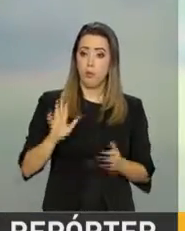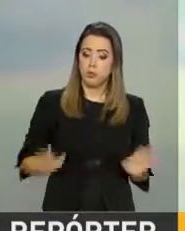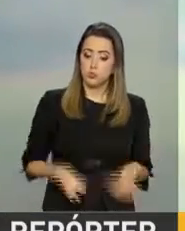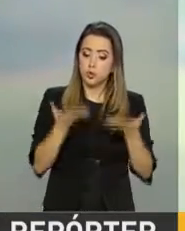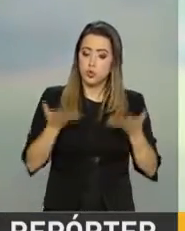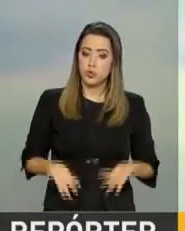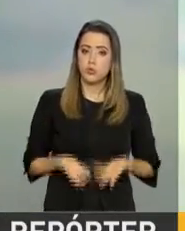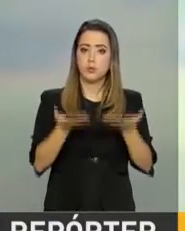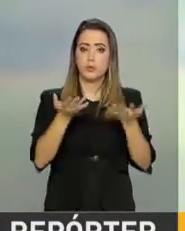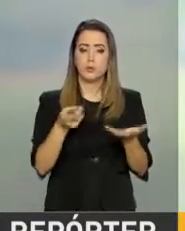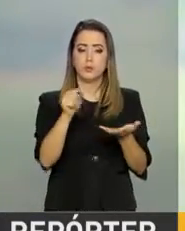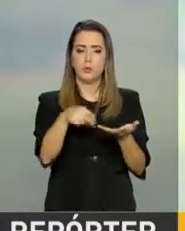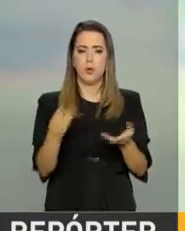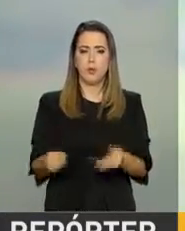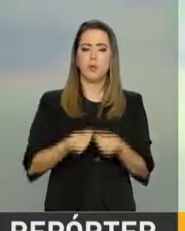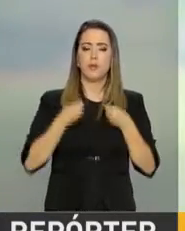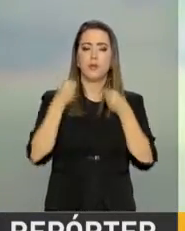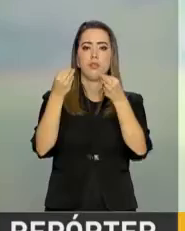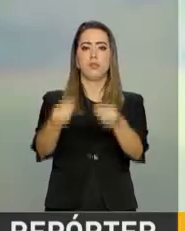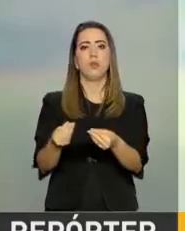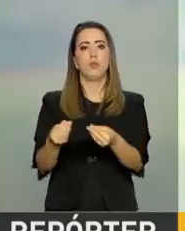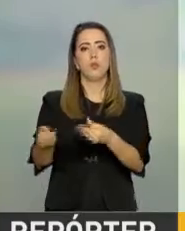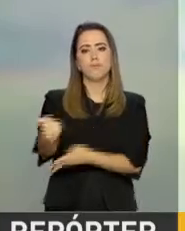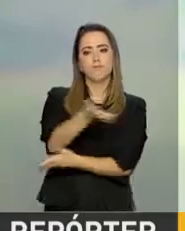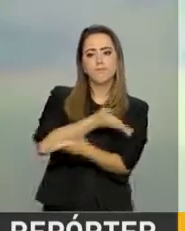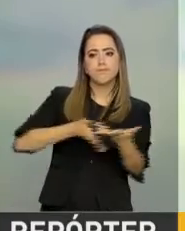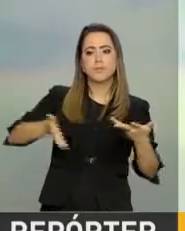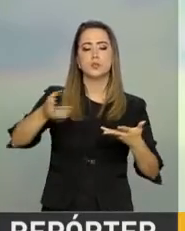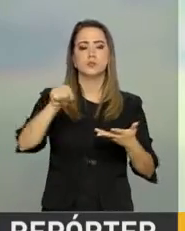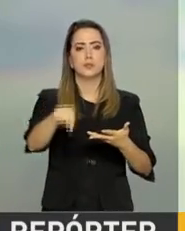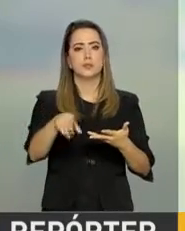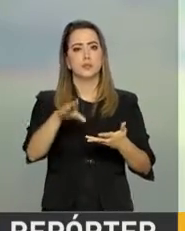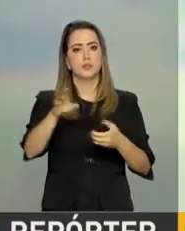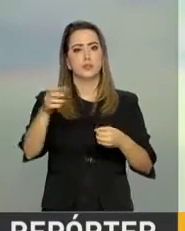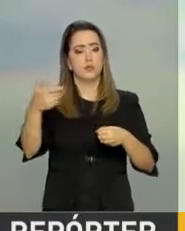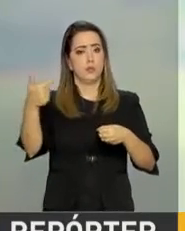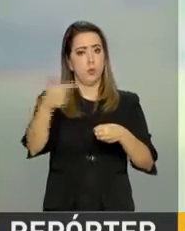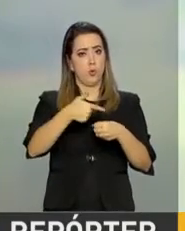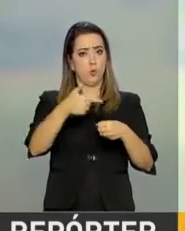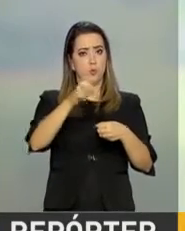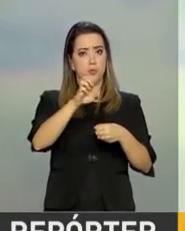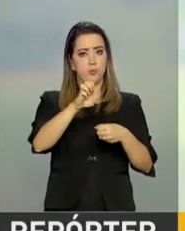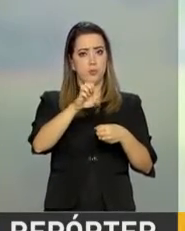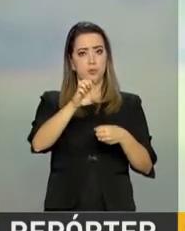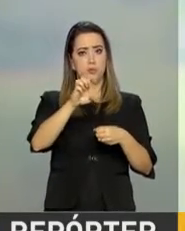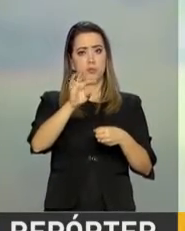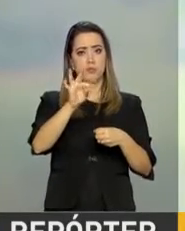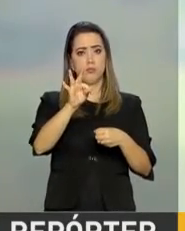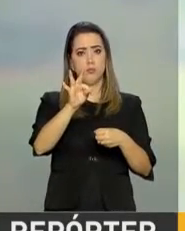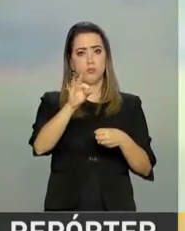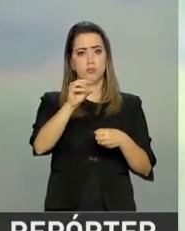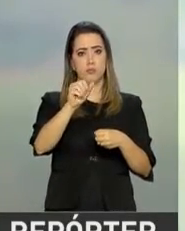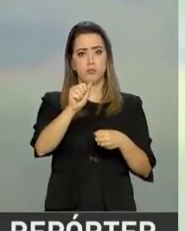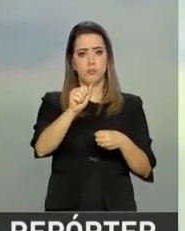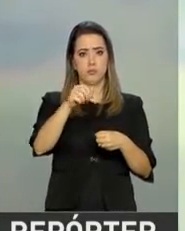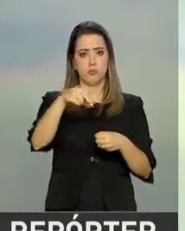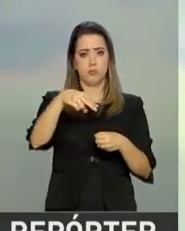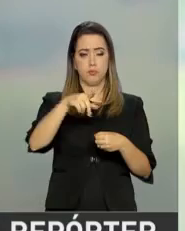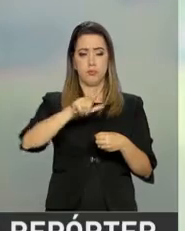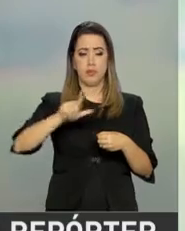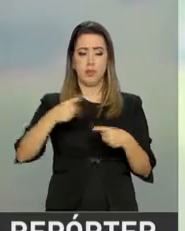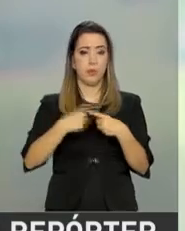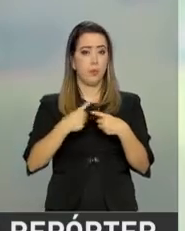termos de trazer uma competitividade do etanol em relação a dois argumentos num produto